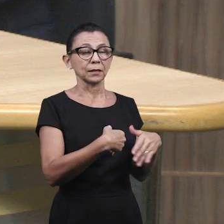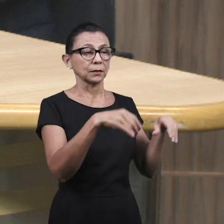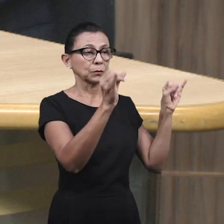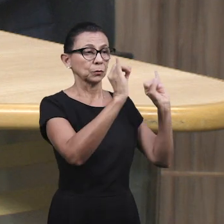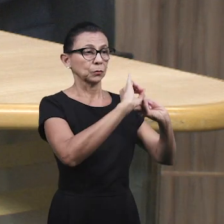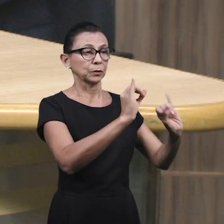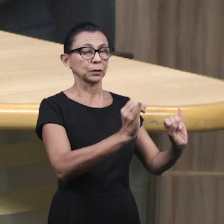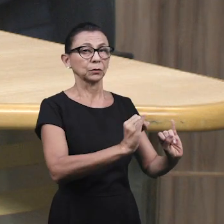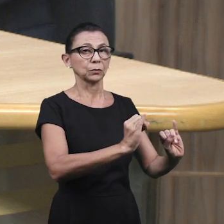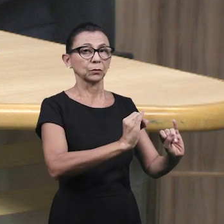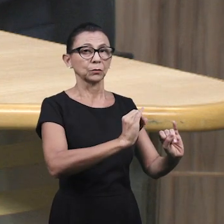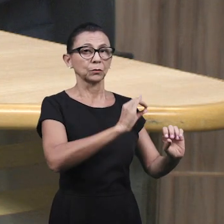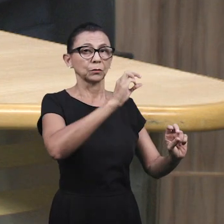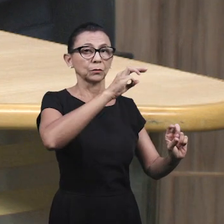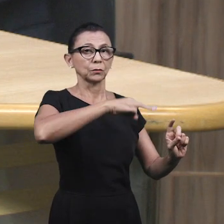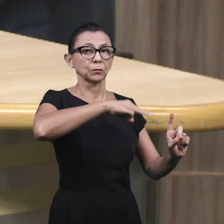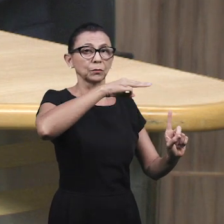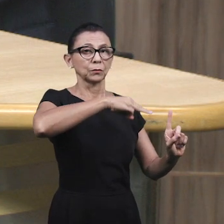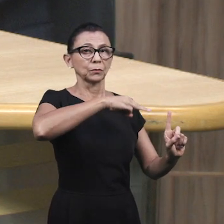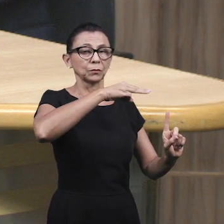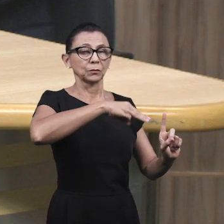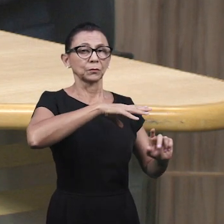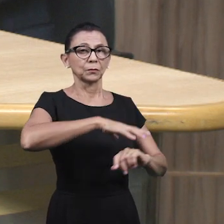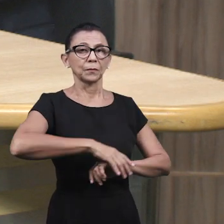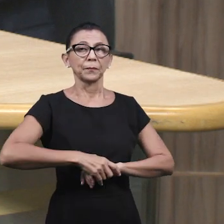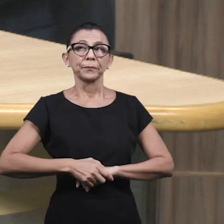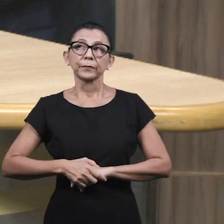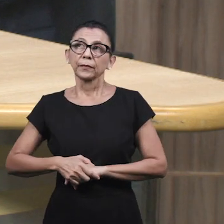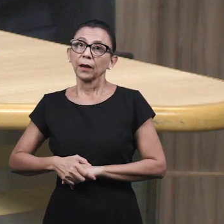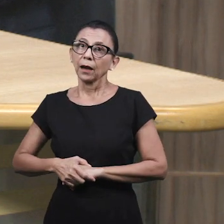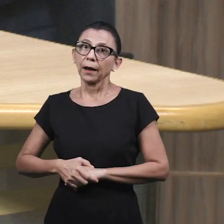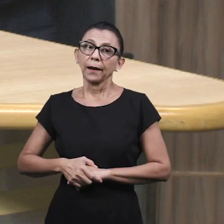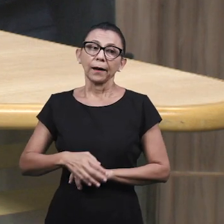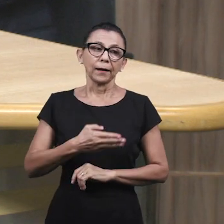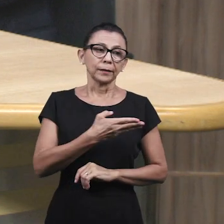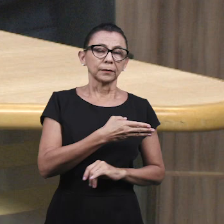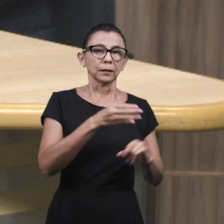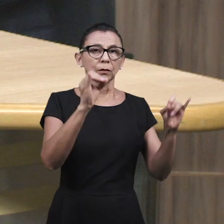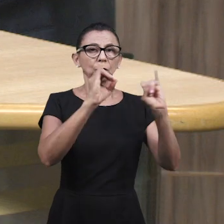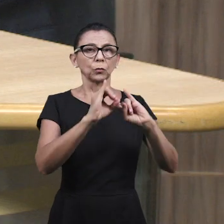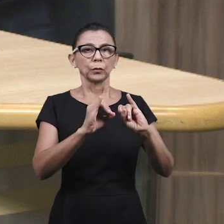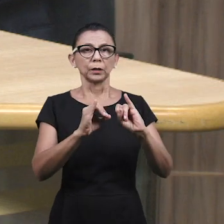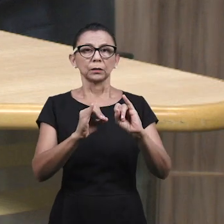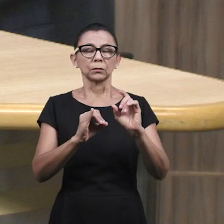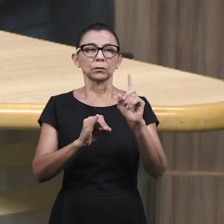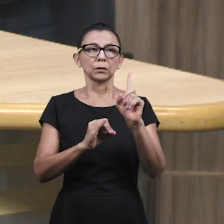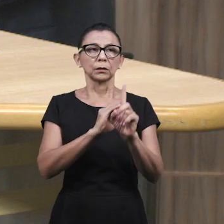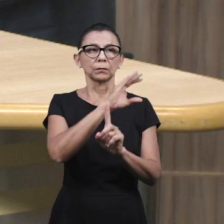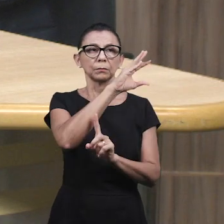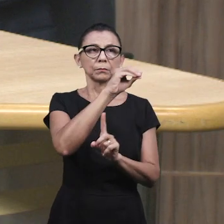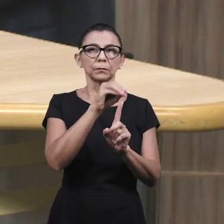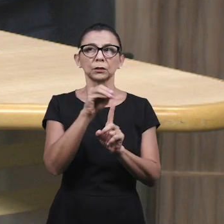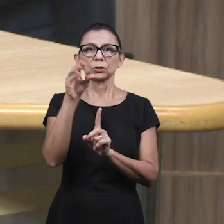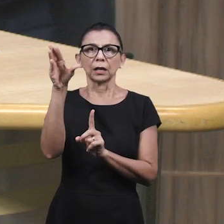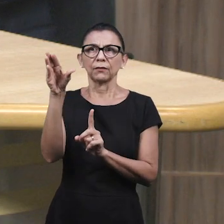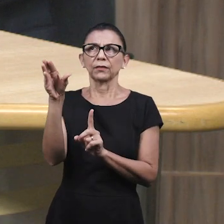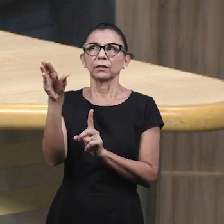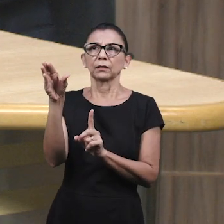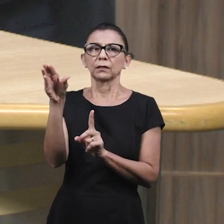um fator secundário. Então você tinha que ir ao ídolo, porque o ídolo era o intercessor, porque o ídolo era o